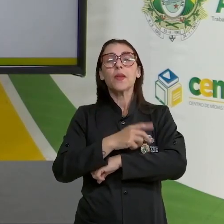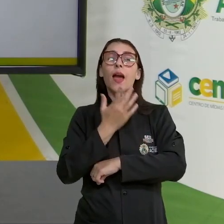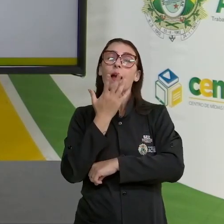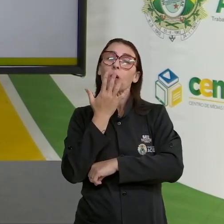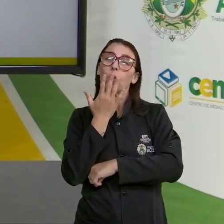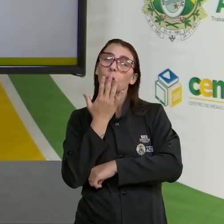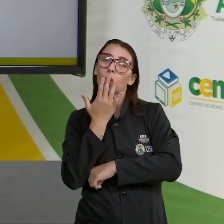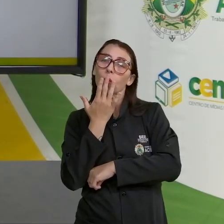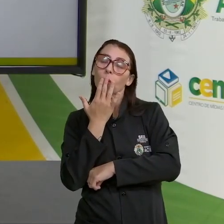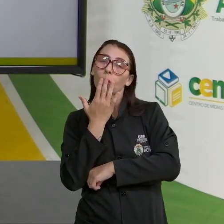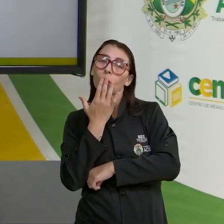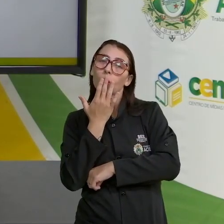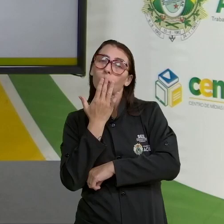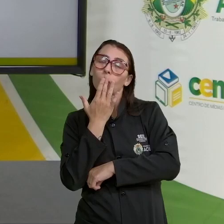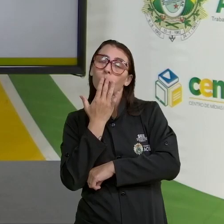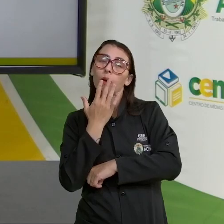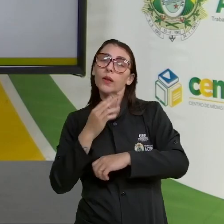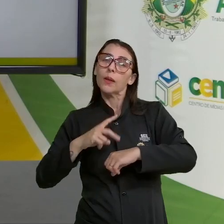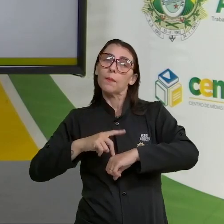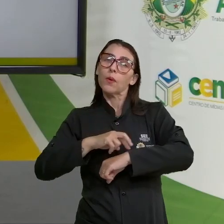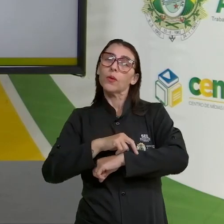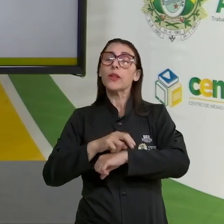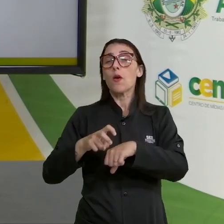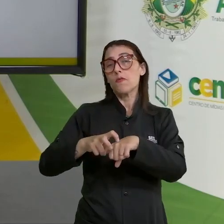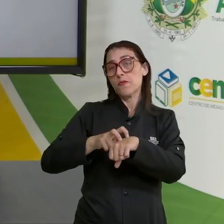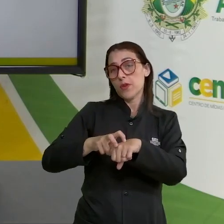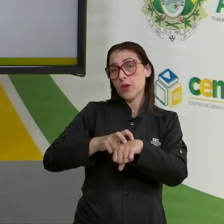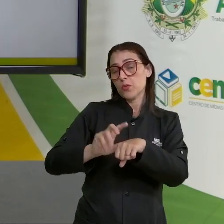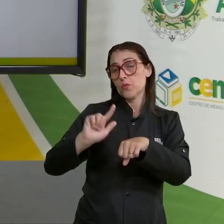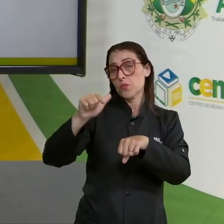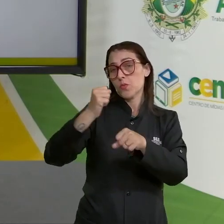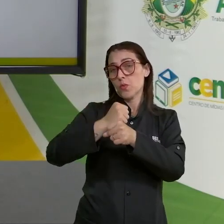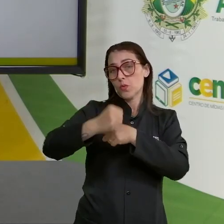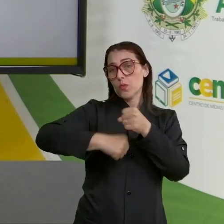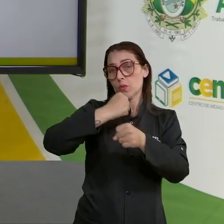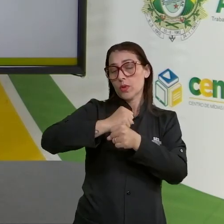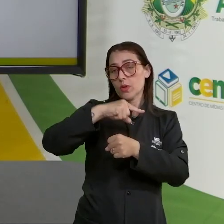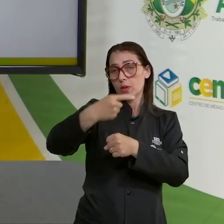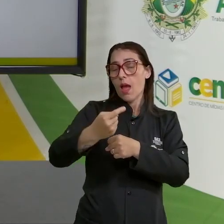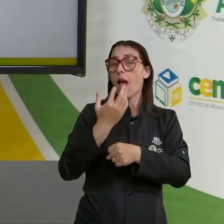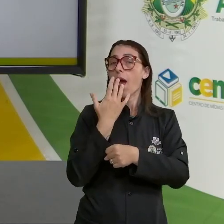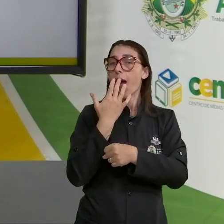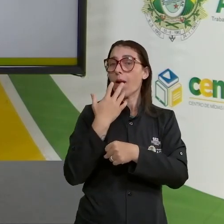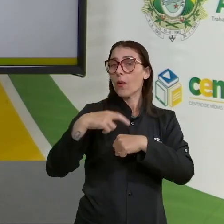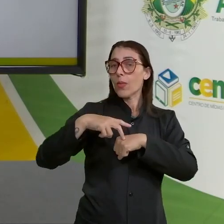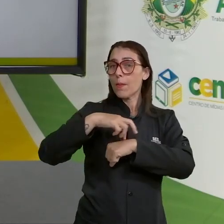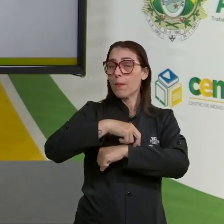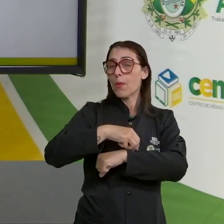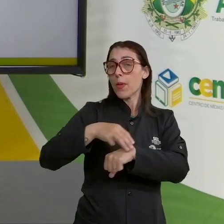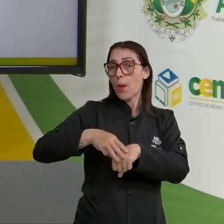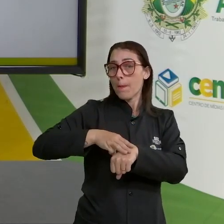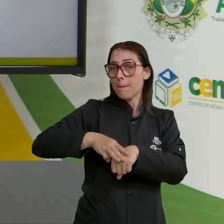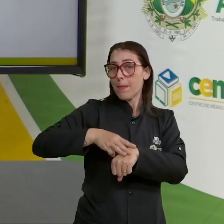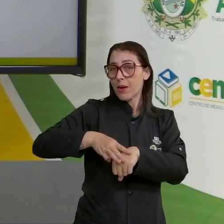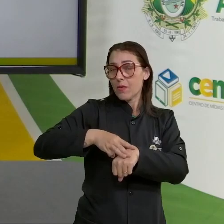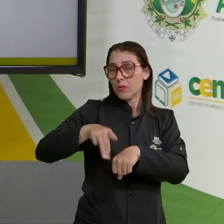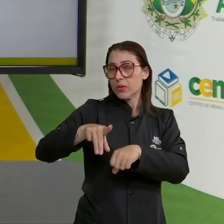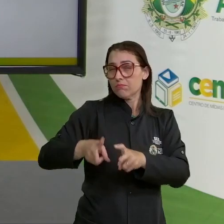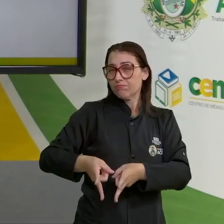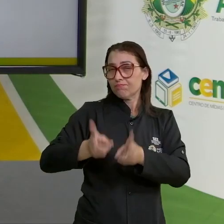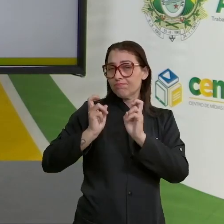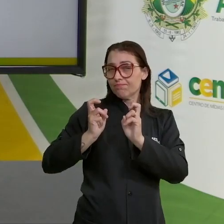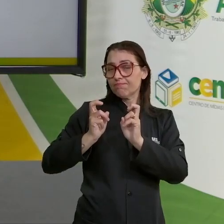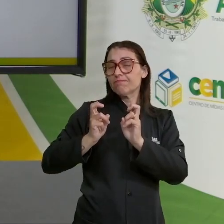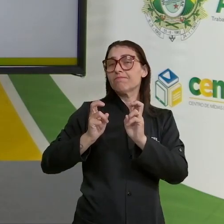da moda, a cor da moda vai ser o verde. No ano seguinte, a cor da moda é o marrom. Vocês